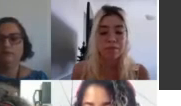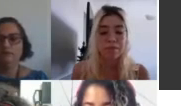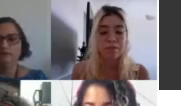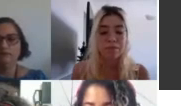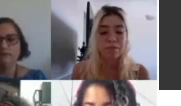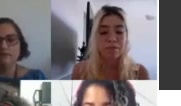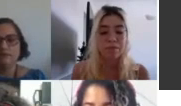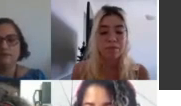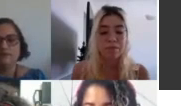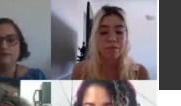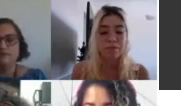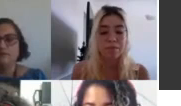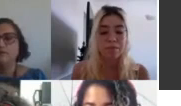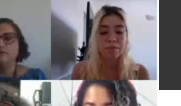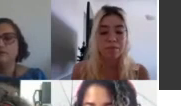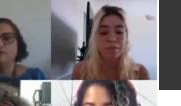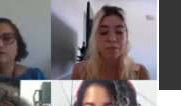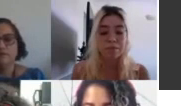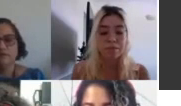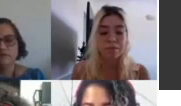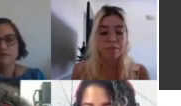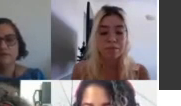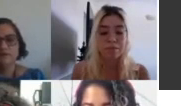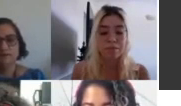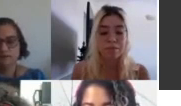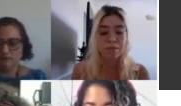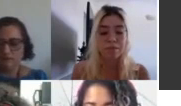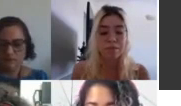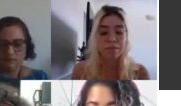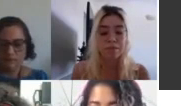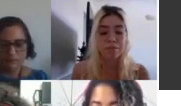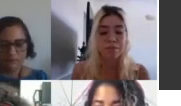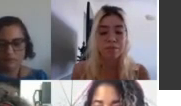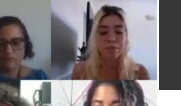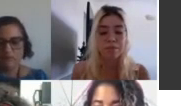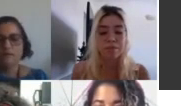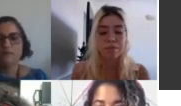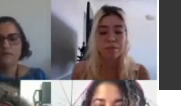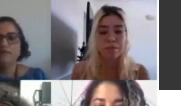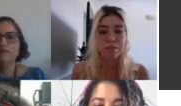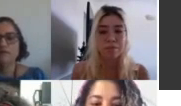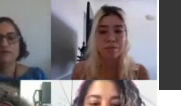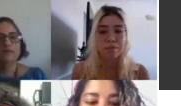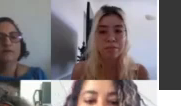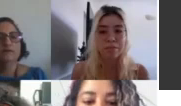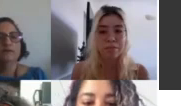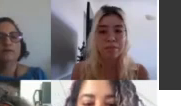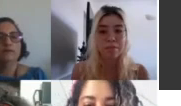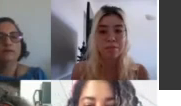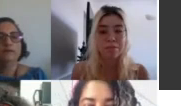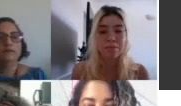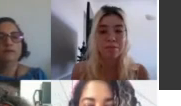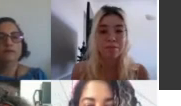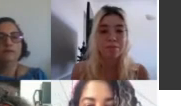as responsabilidades de todos e todas com a educação. Agradeço também a coordenação institucional, aqui representada por